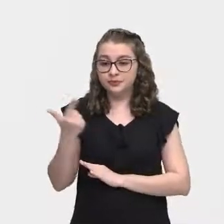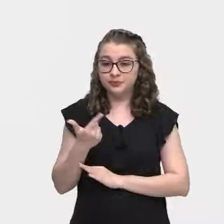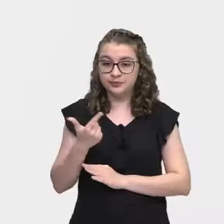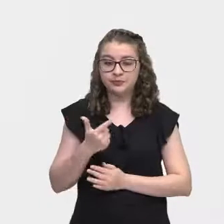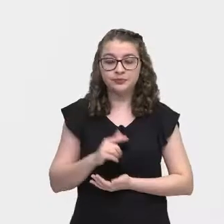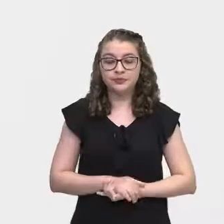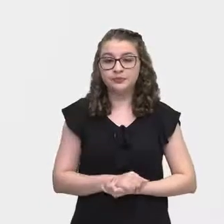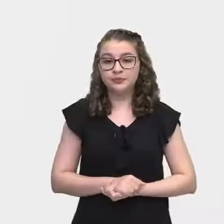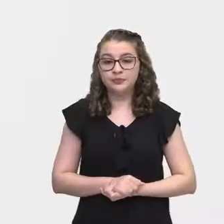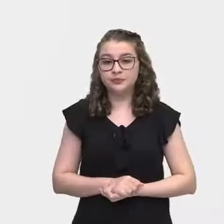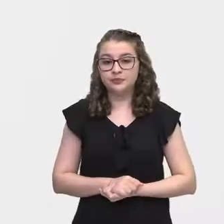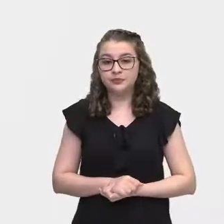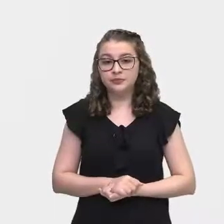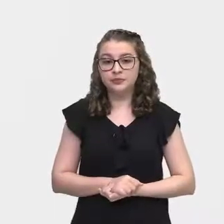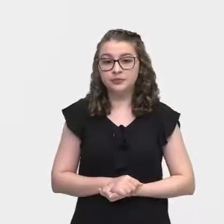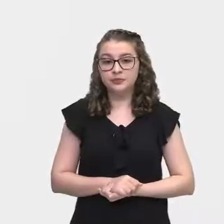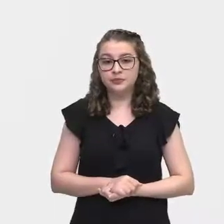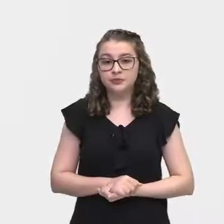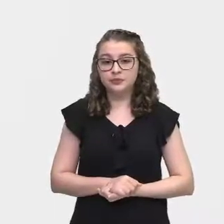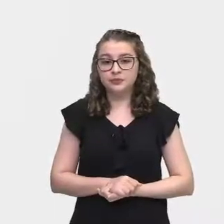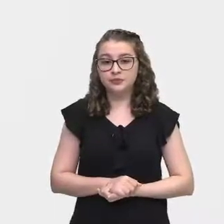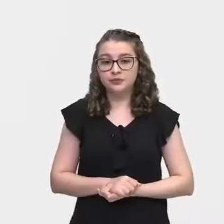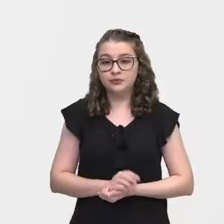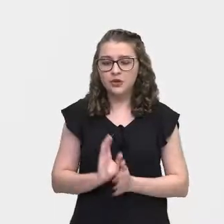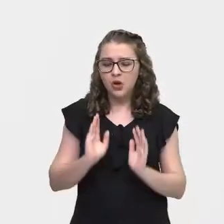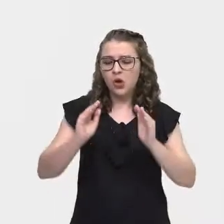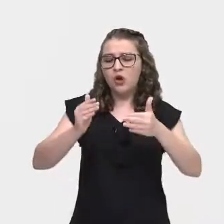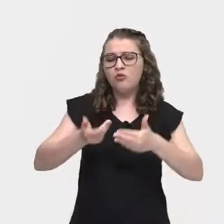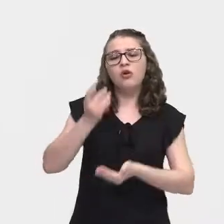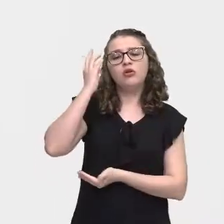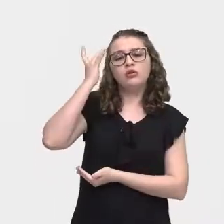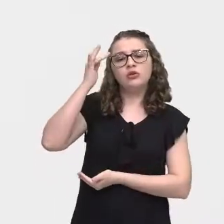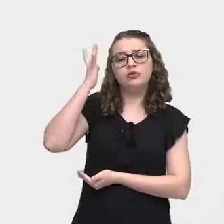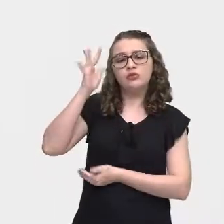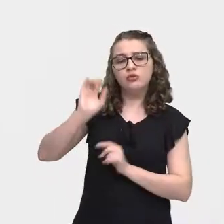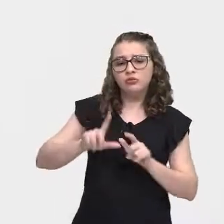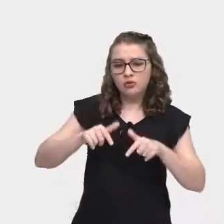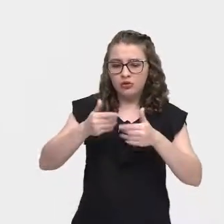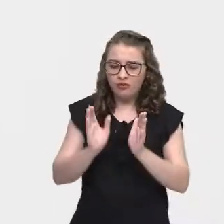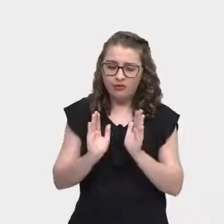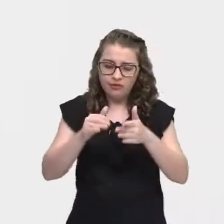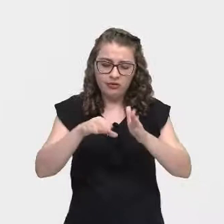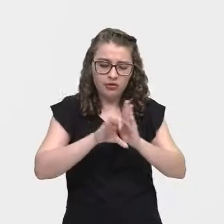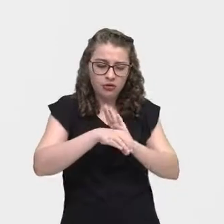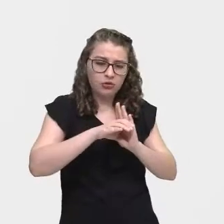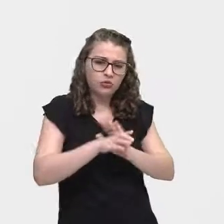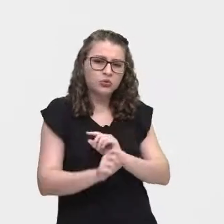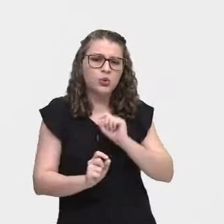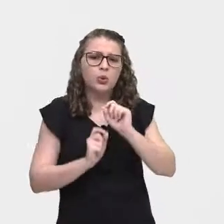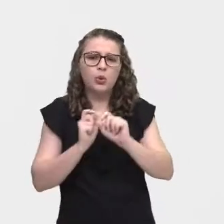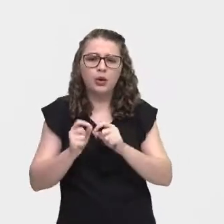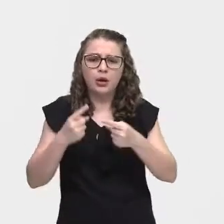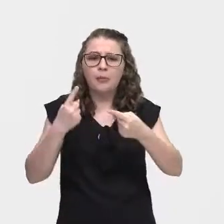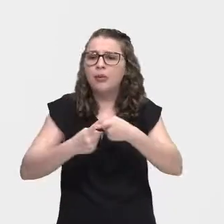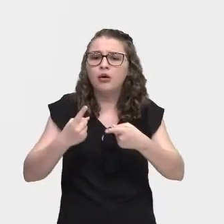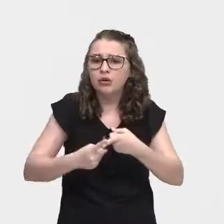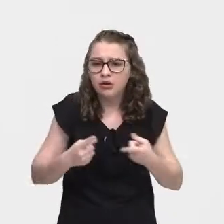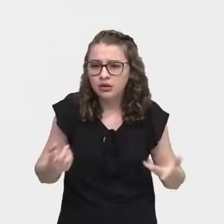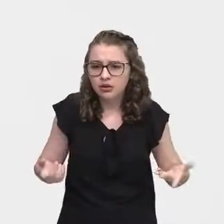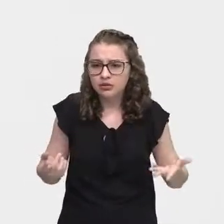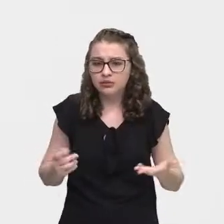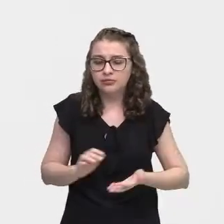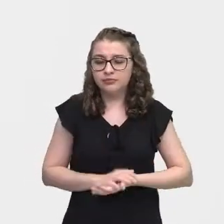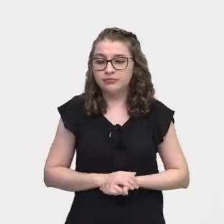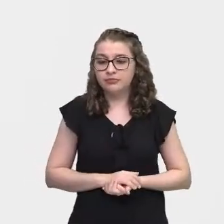sobre o que é específico da filosofia, como trabalha com o conceito. Por quê? Por isso que eu expliquei